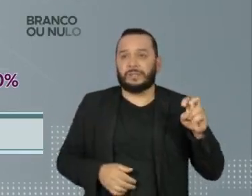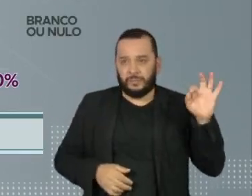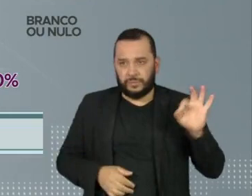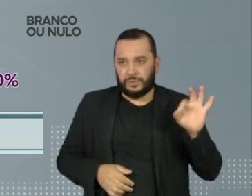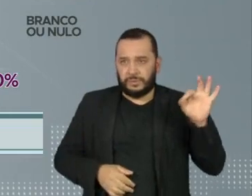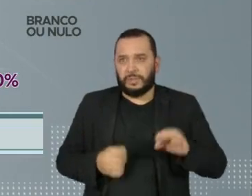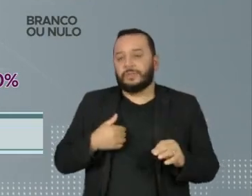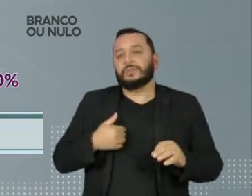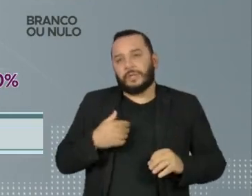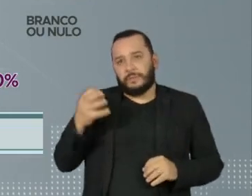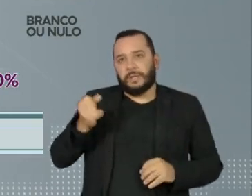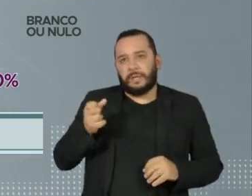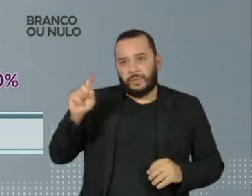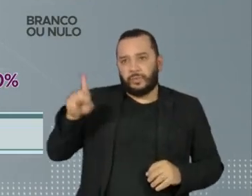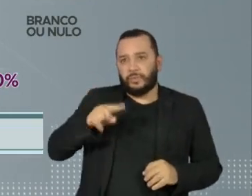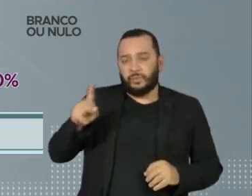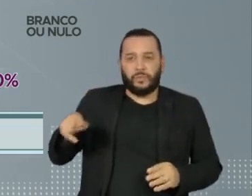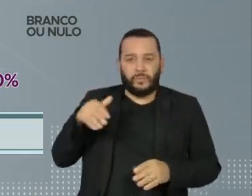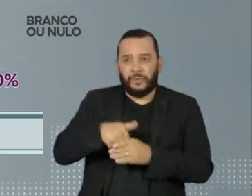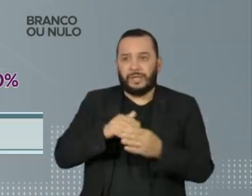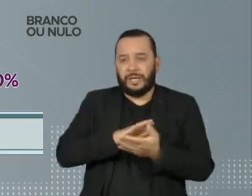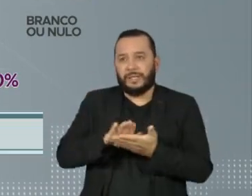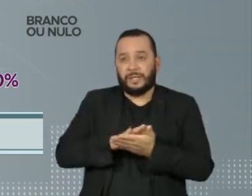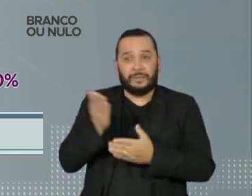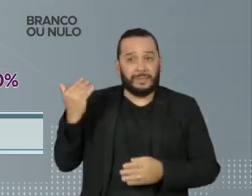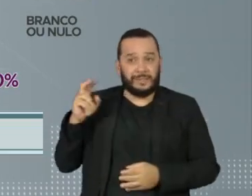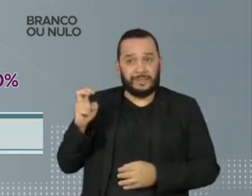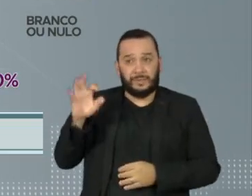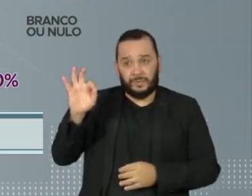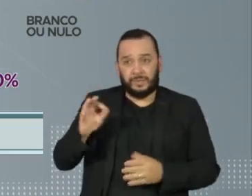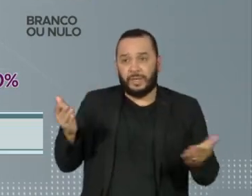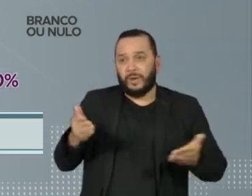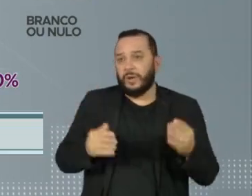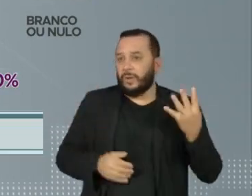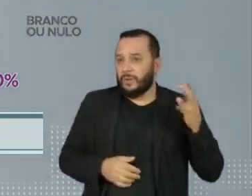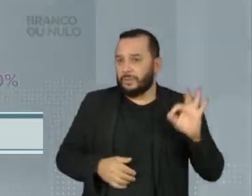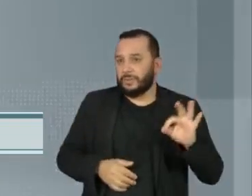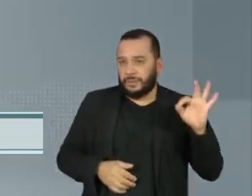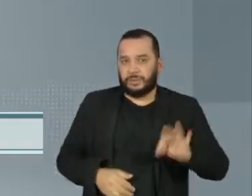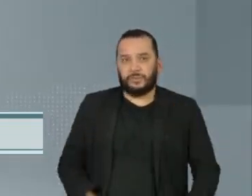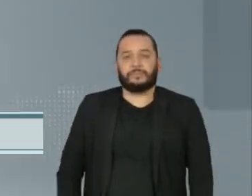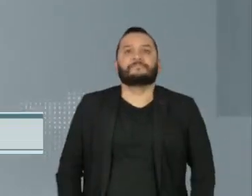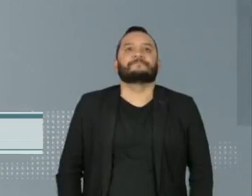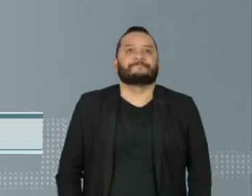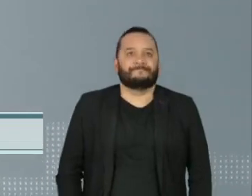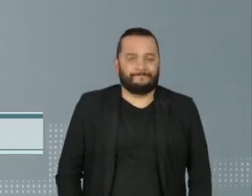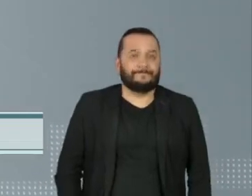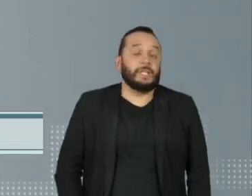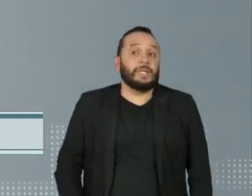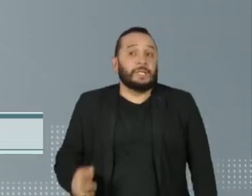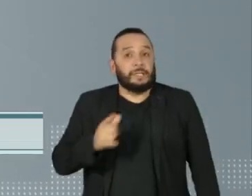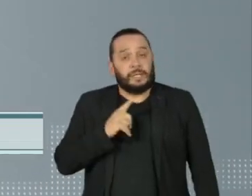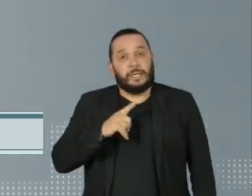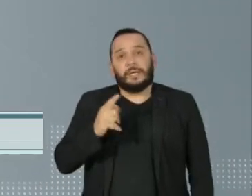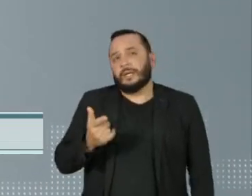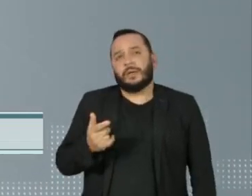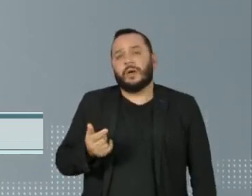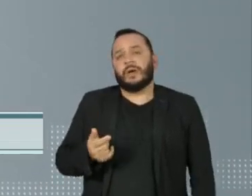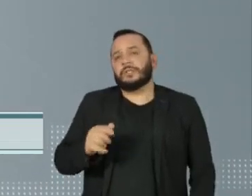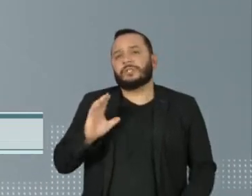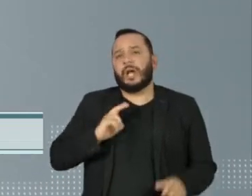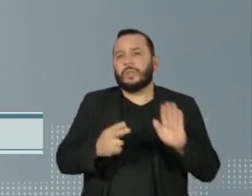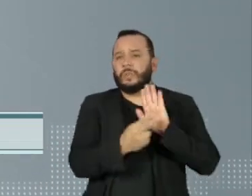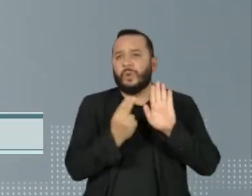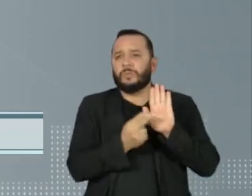porcento brancos nulos e não vou votar eram cinco porcento agora quatro porcento funcionário espontâneo que não oferecem os